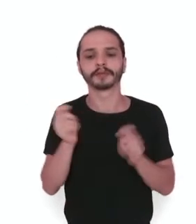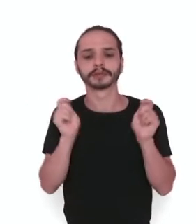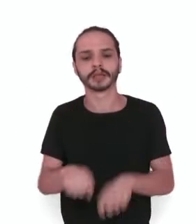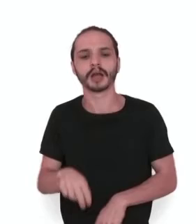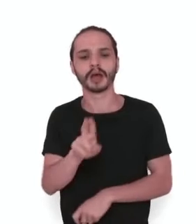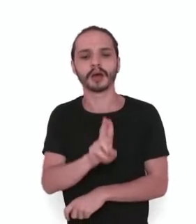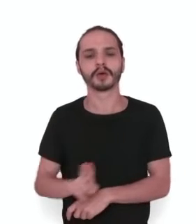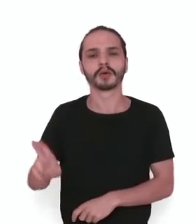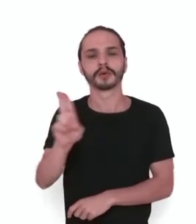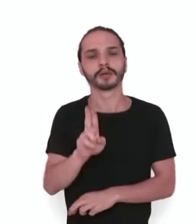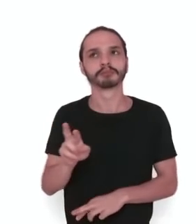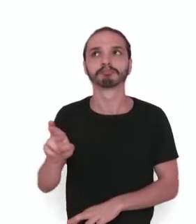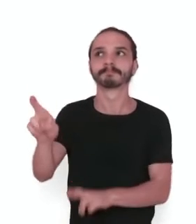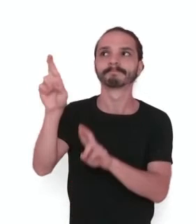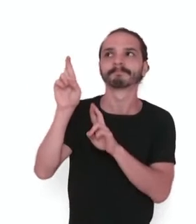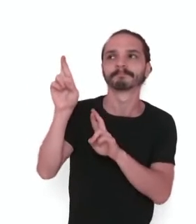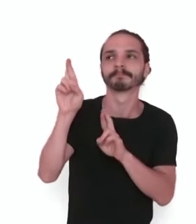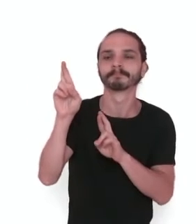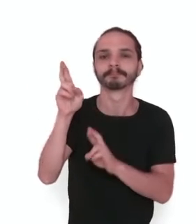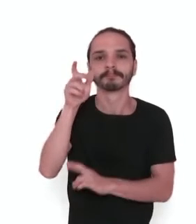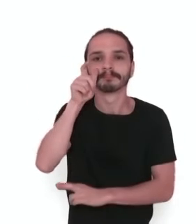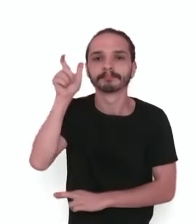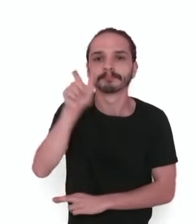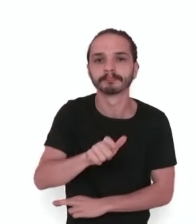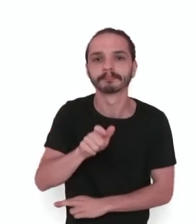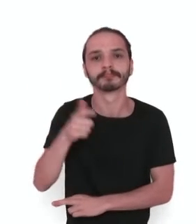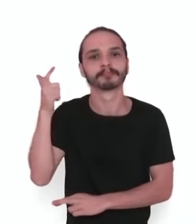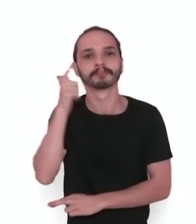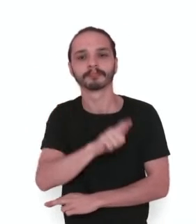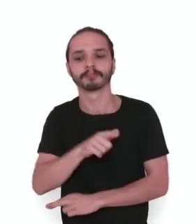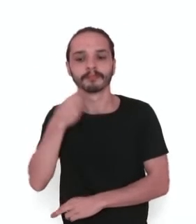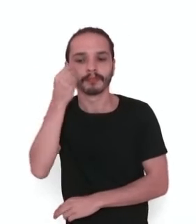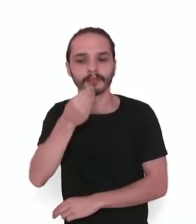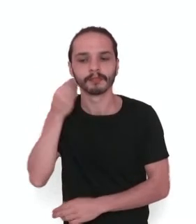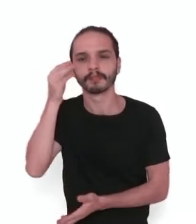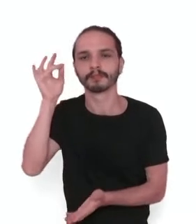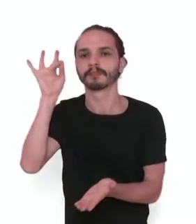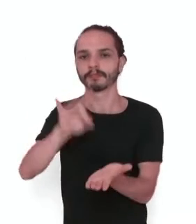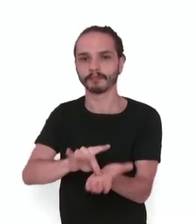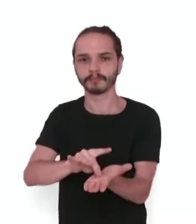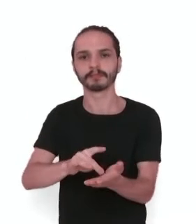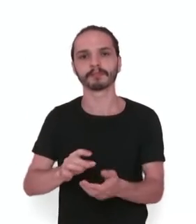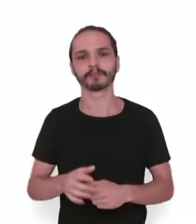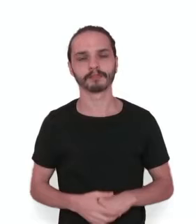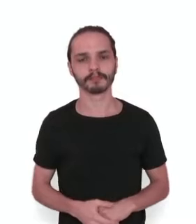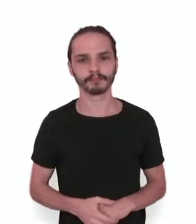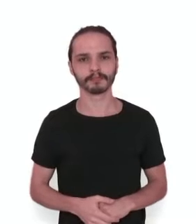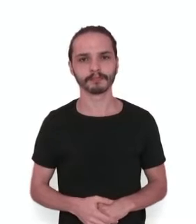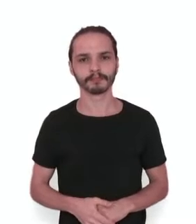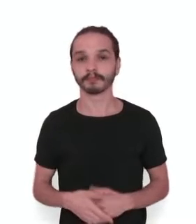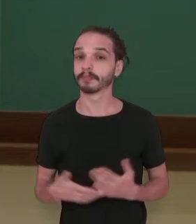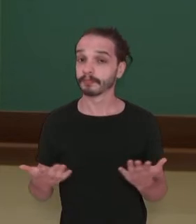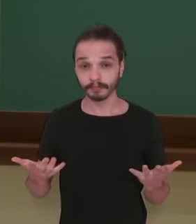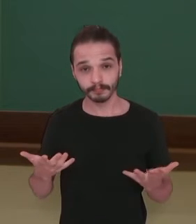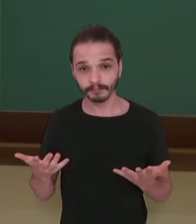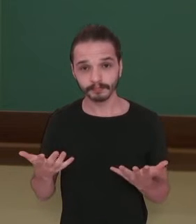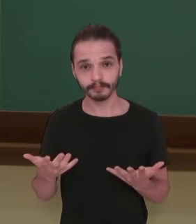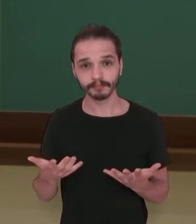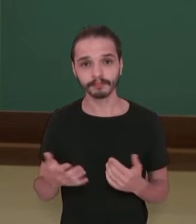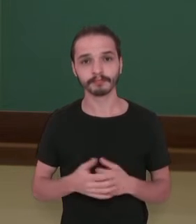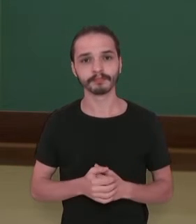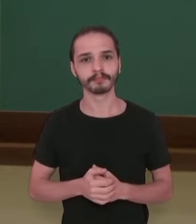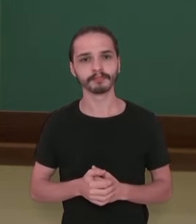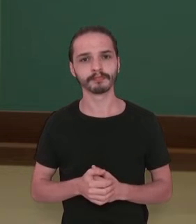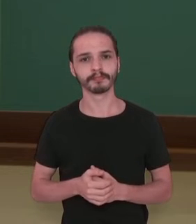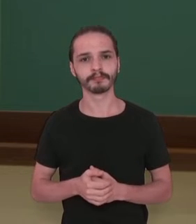esperança e interesse em que essa experiência se concretize de fato. E aí, de